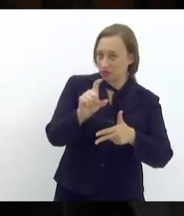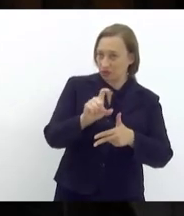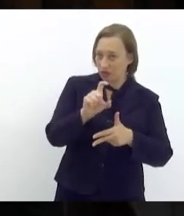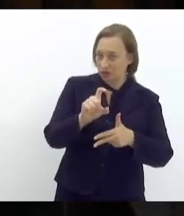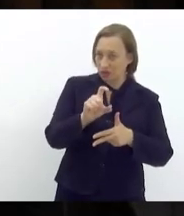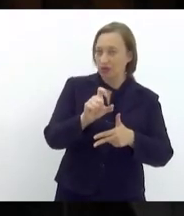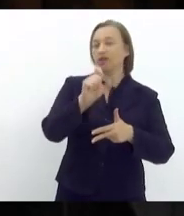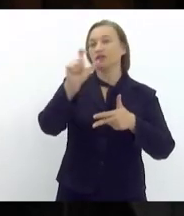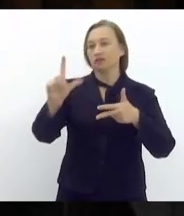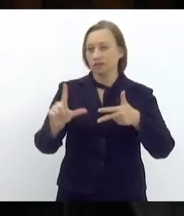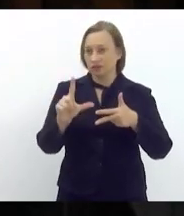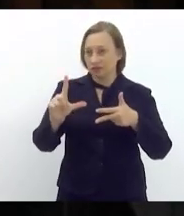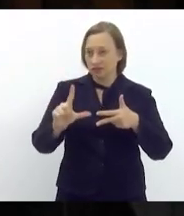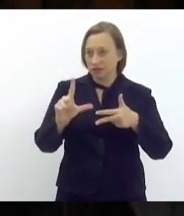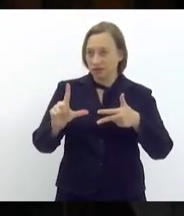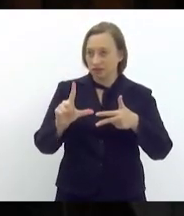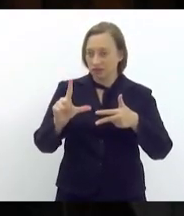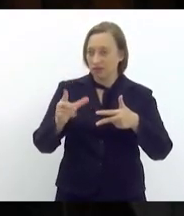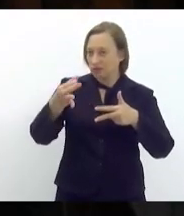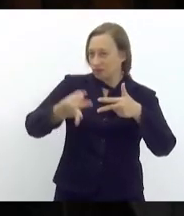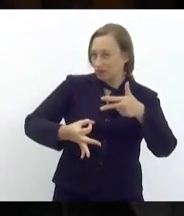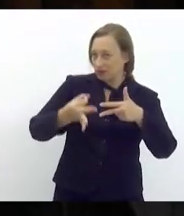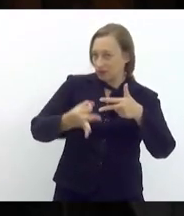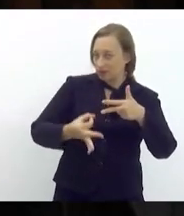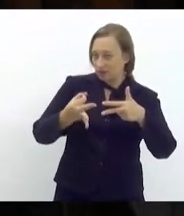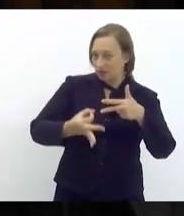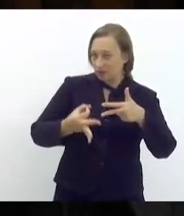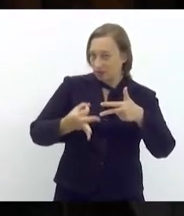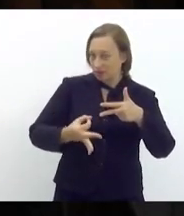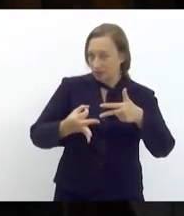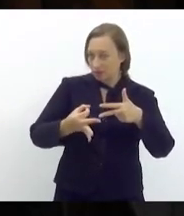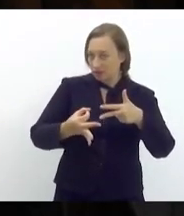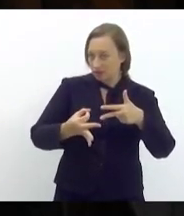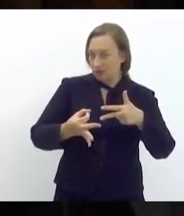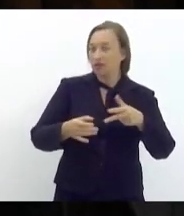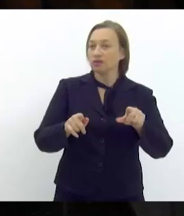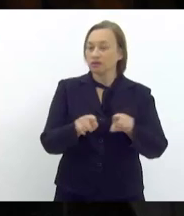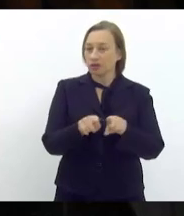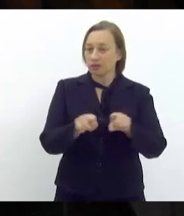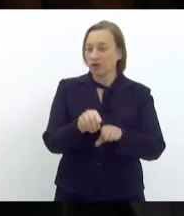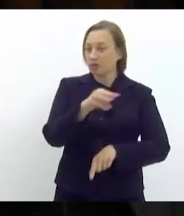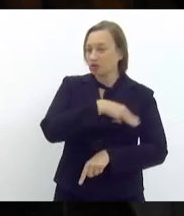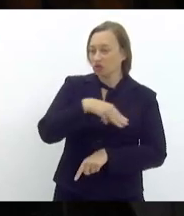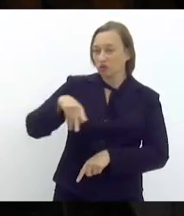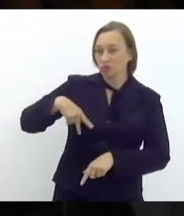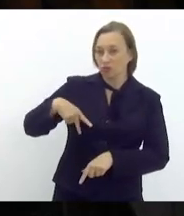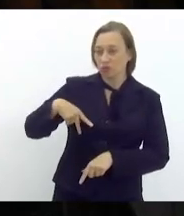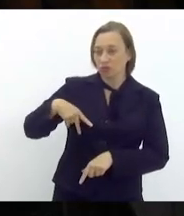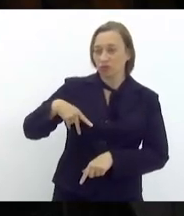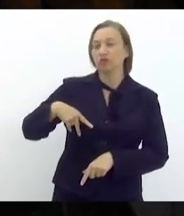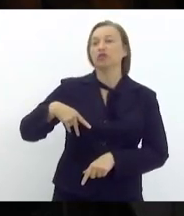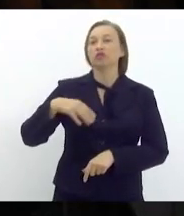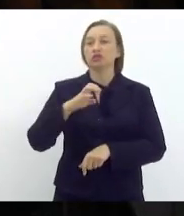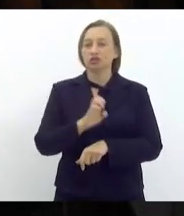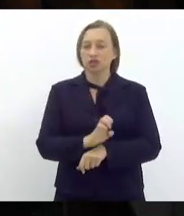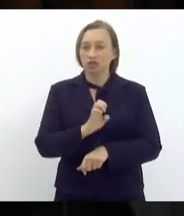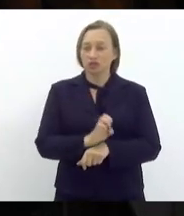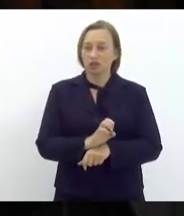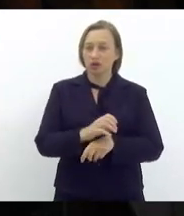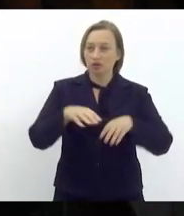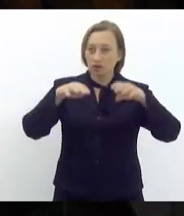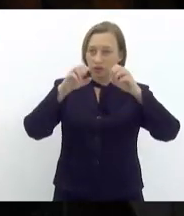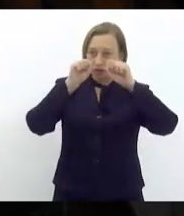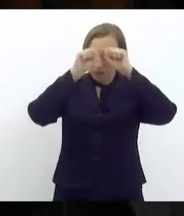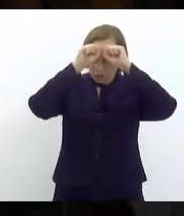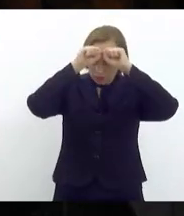legislativo judiciário inclusive o ministério público estadual o tribunal de contas